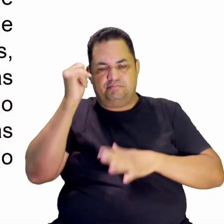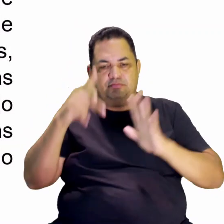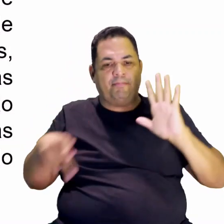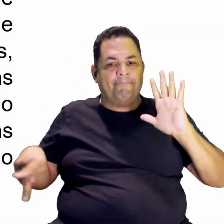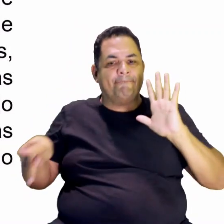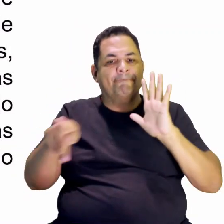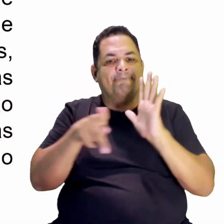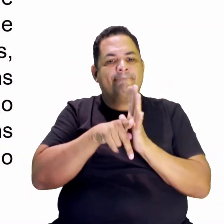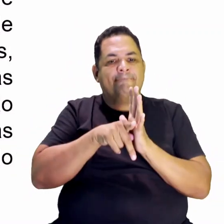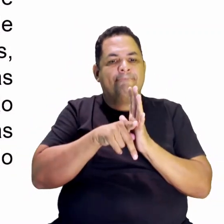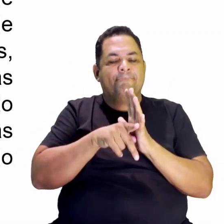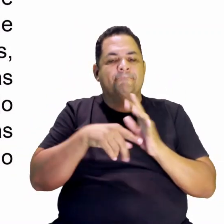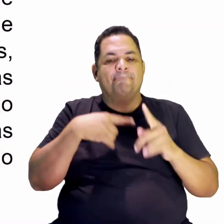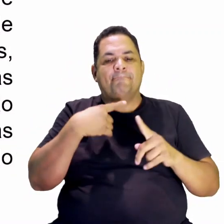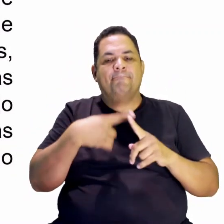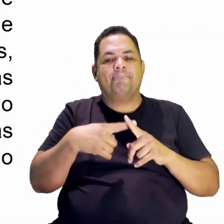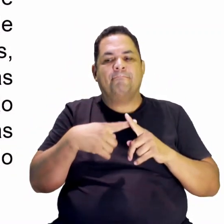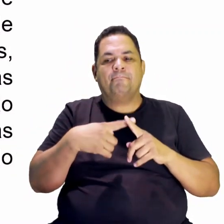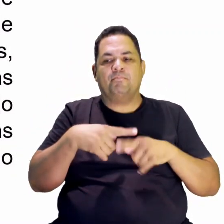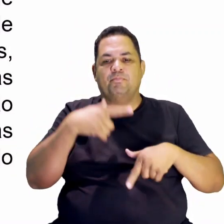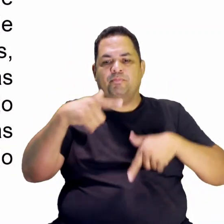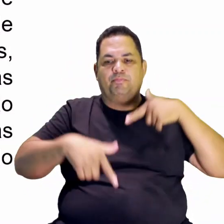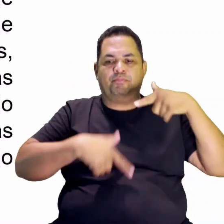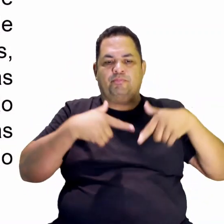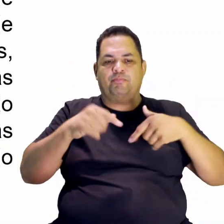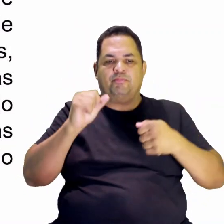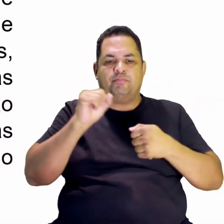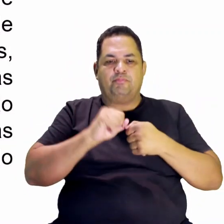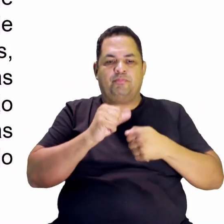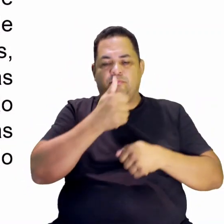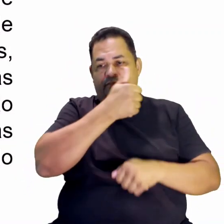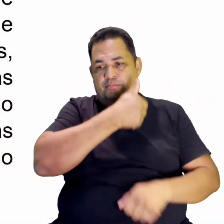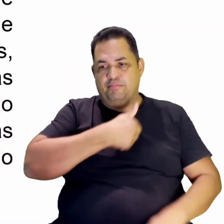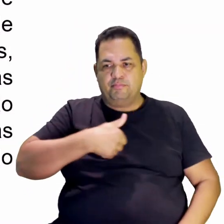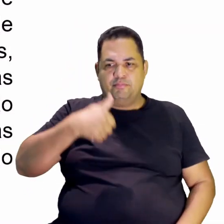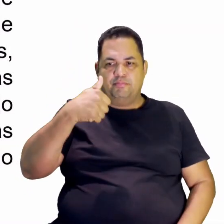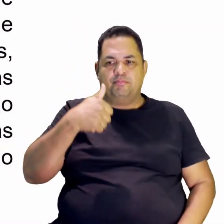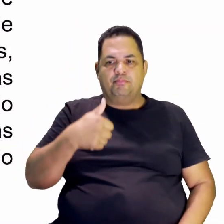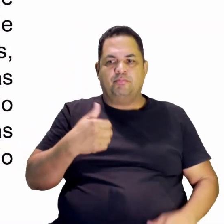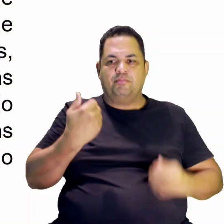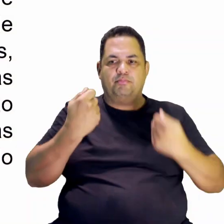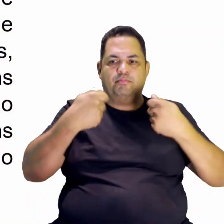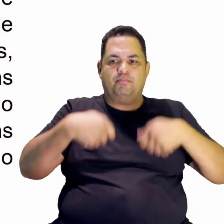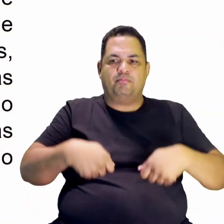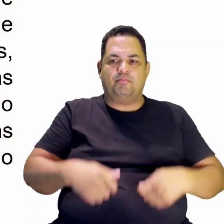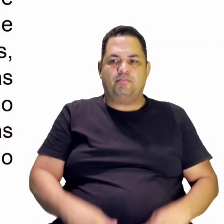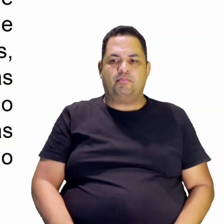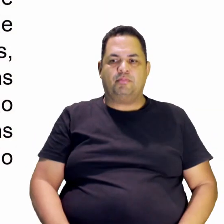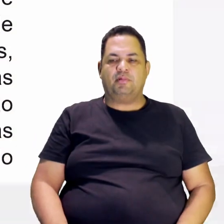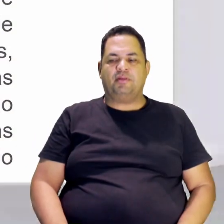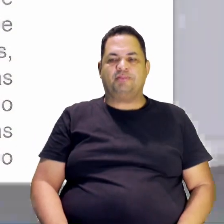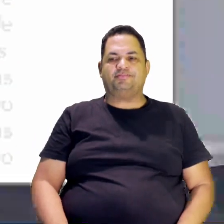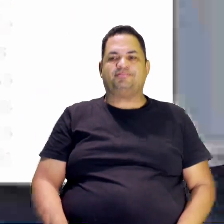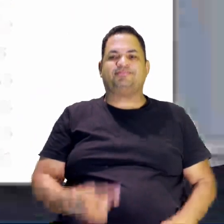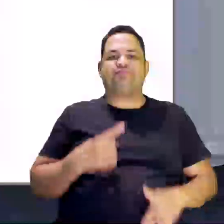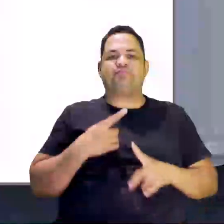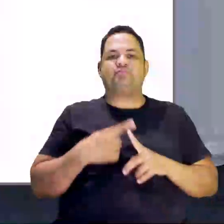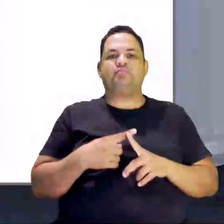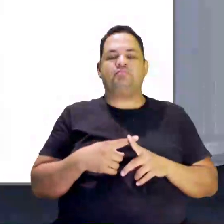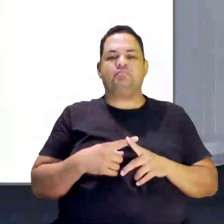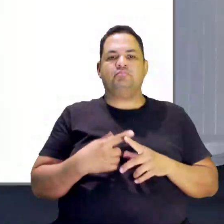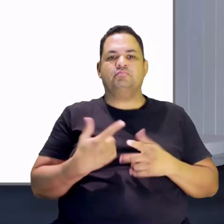algumas particularidades para que o trabalho seja realizado da melhor maneira possível. Porque aí, pessoal,